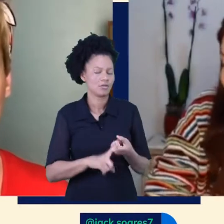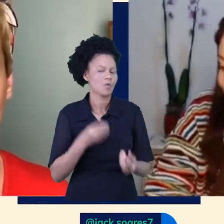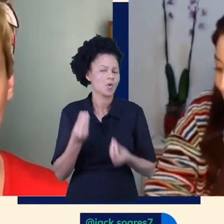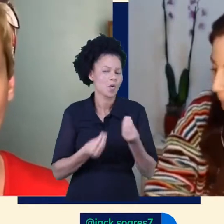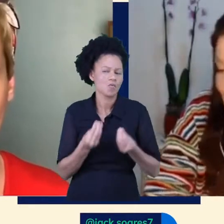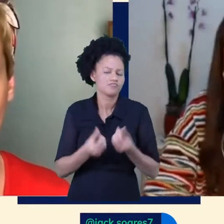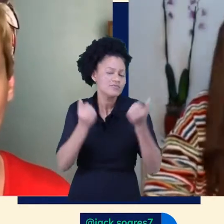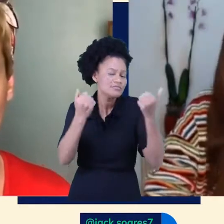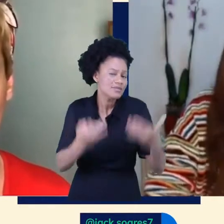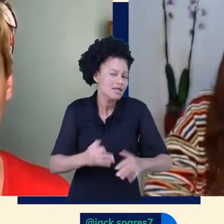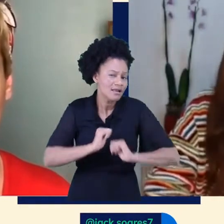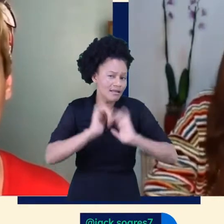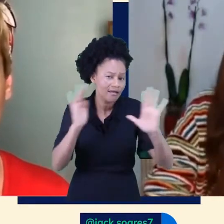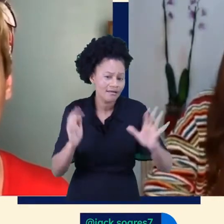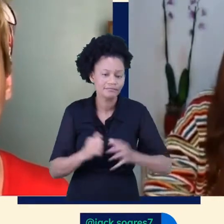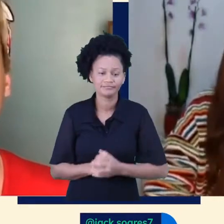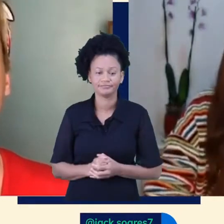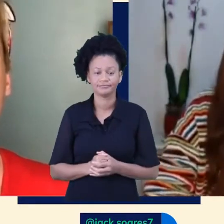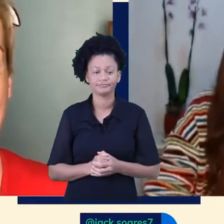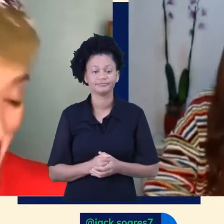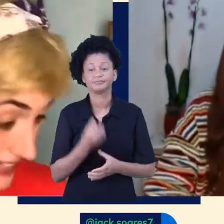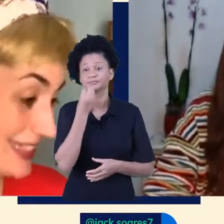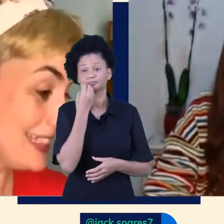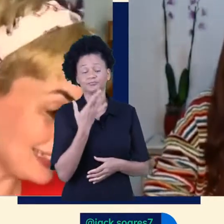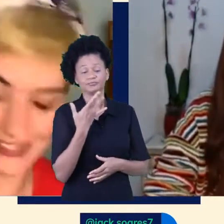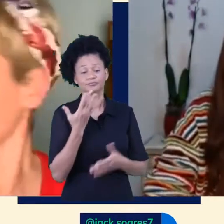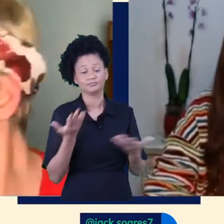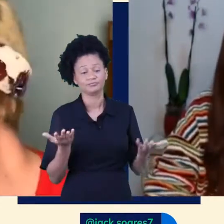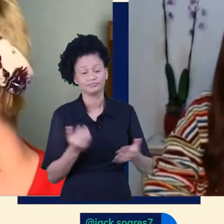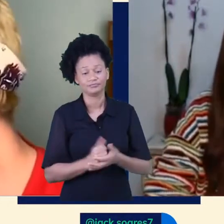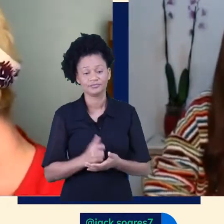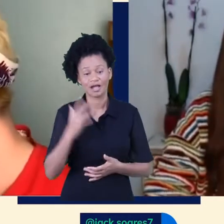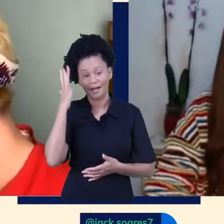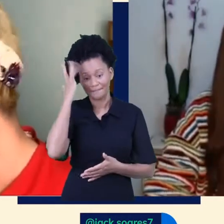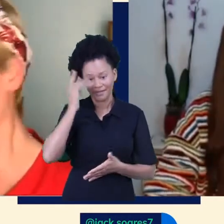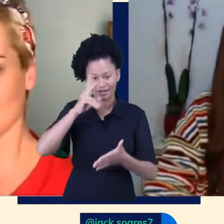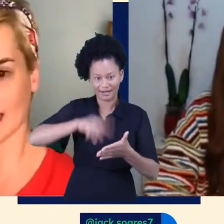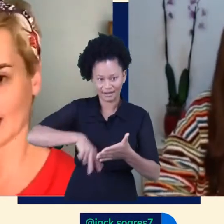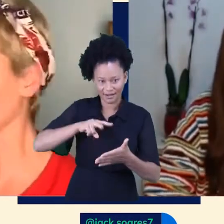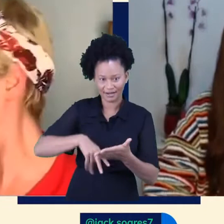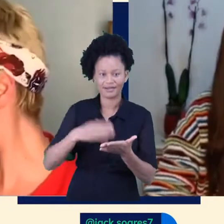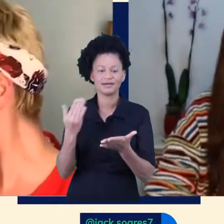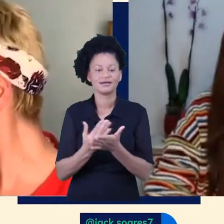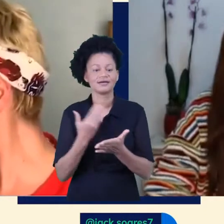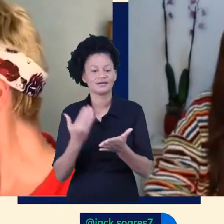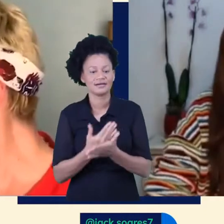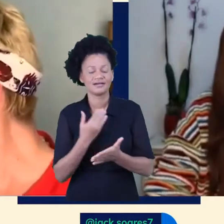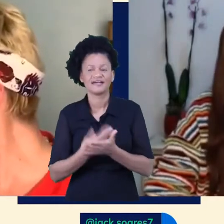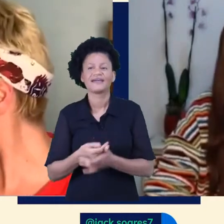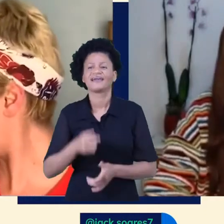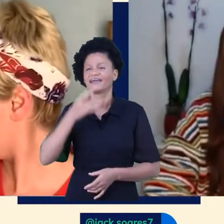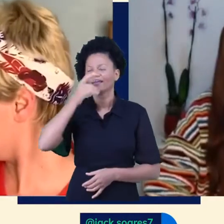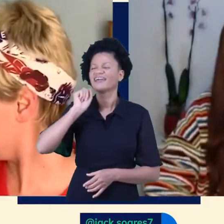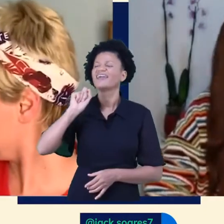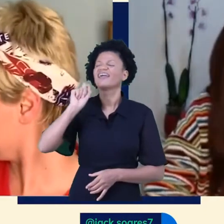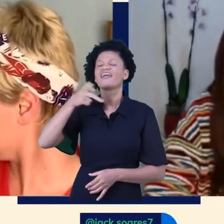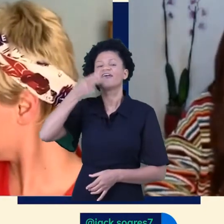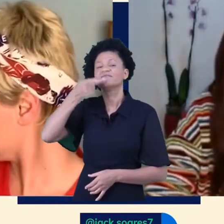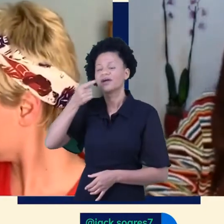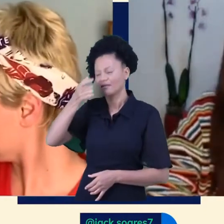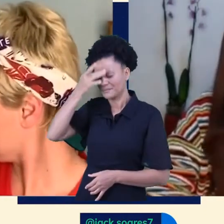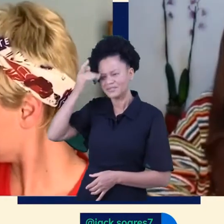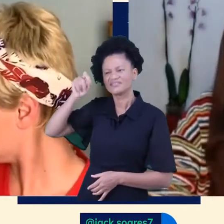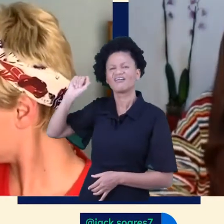Bom, amanhã, não sei quando que você vai ler, né? A gente tem um livro que é Quem Disse, que trabalha essas questões. É uma